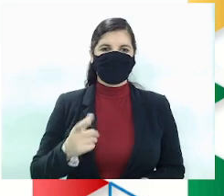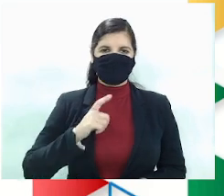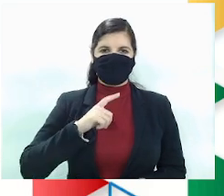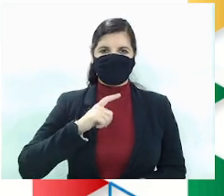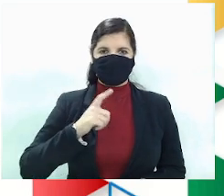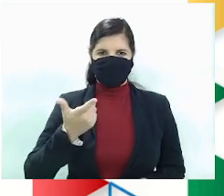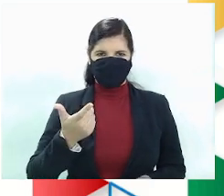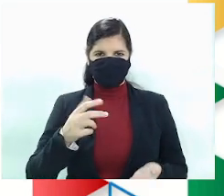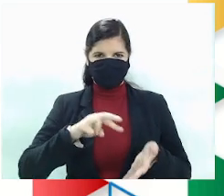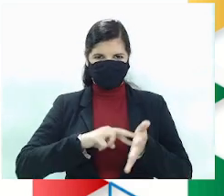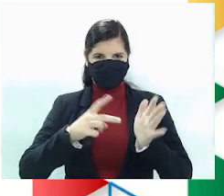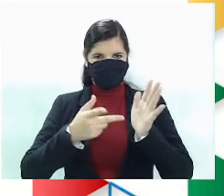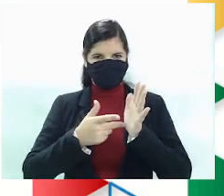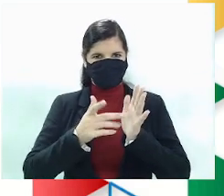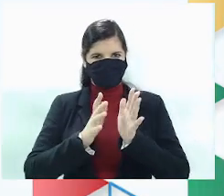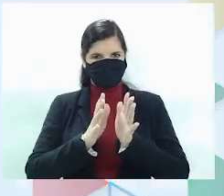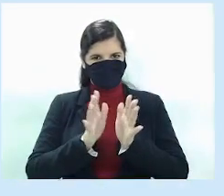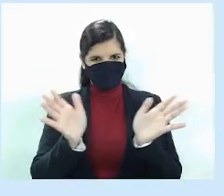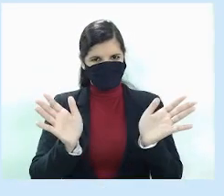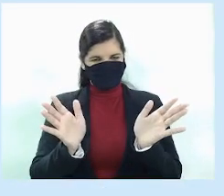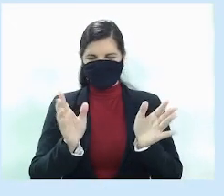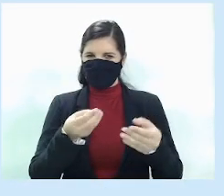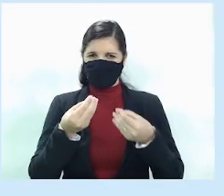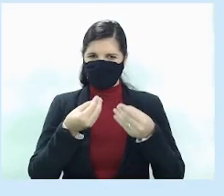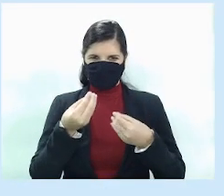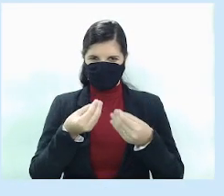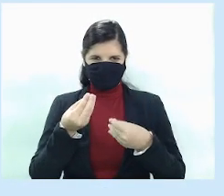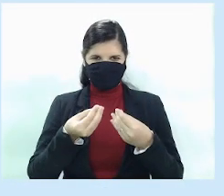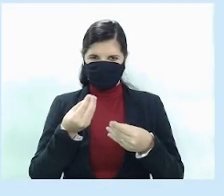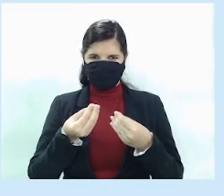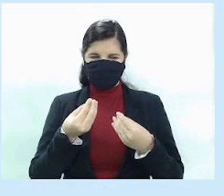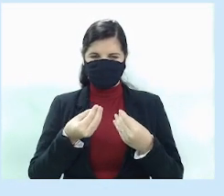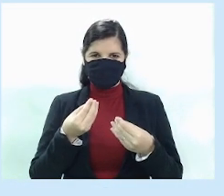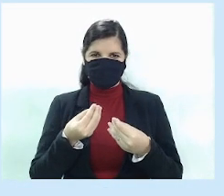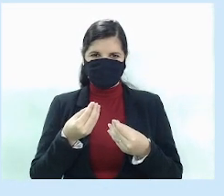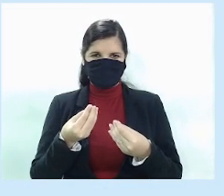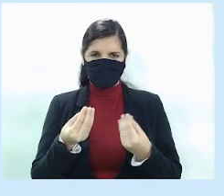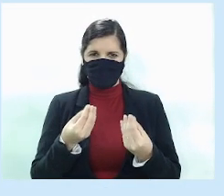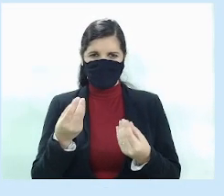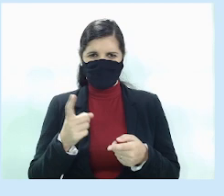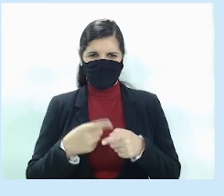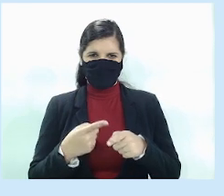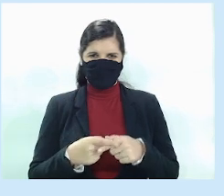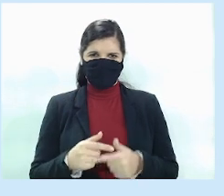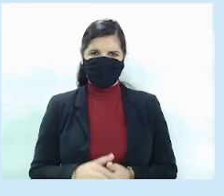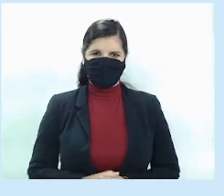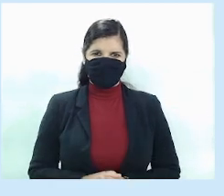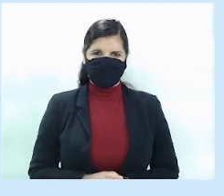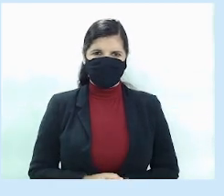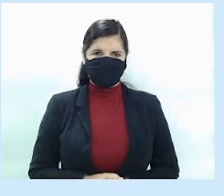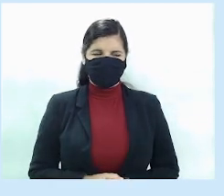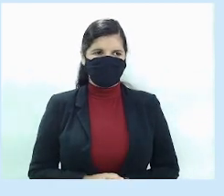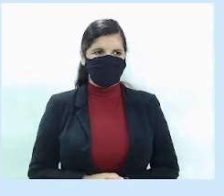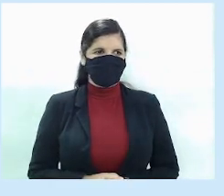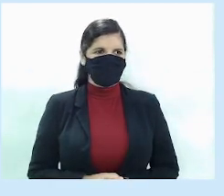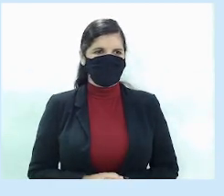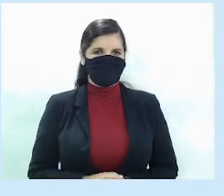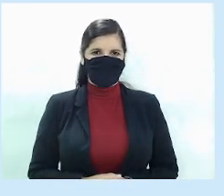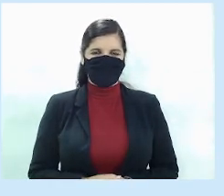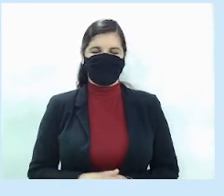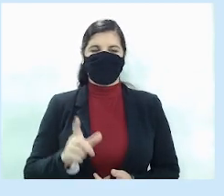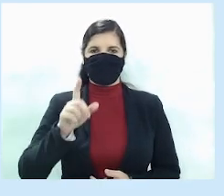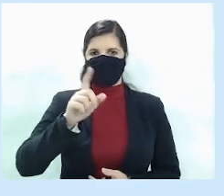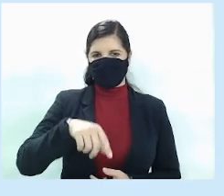de ambiguidade? Porque a gente tem uma ambiguidade presente nessa piada. Vocês conseguem perceber onde é que está o duplo sentido? O